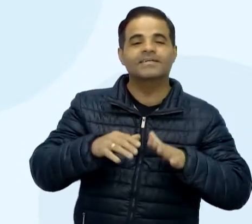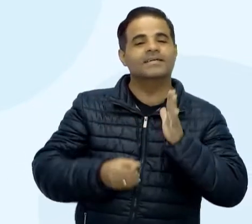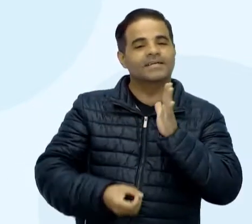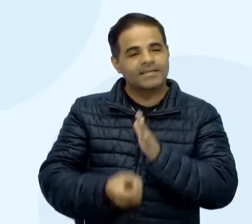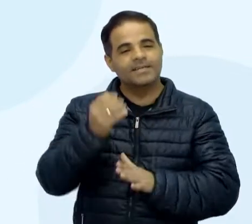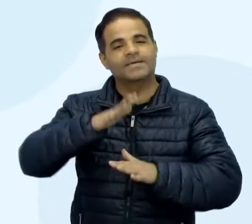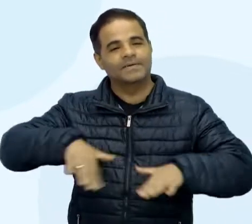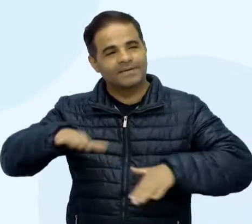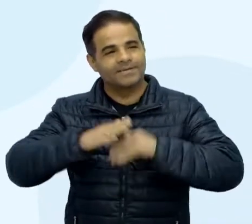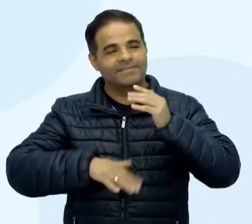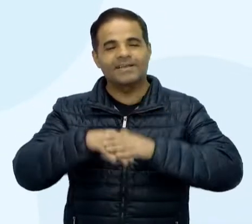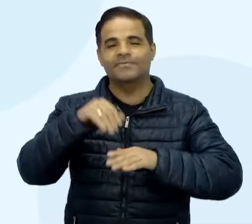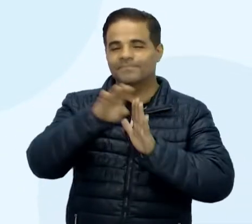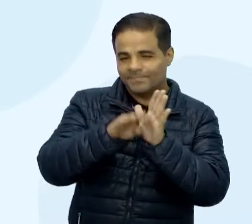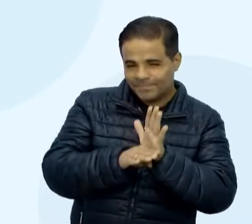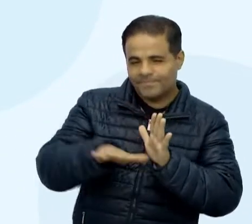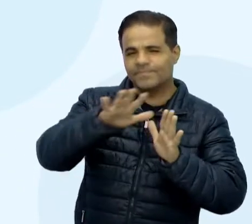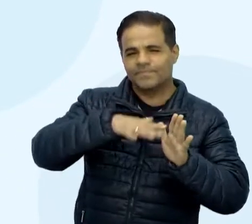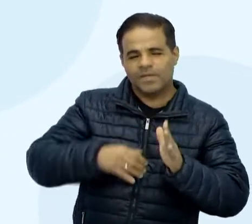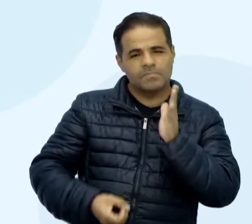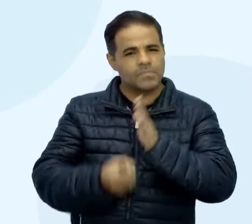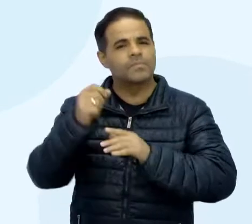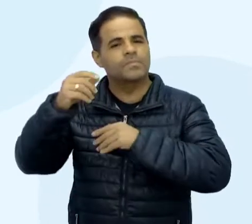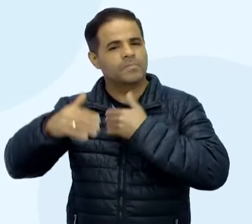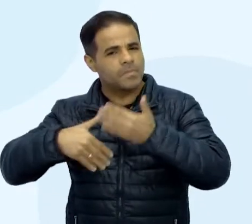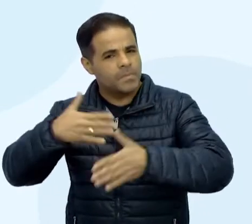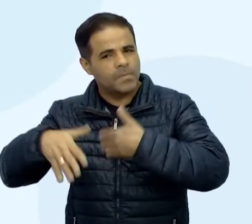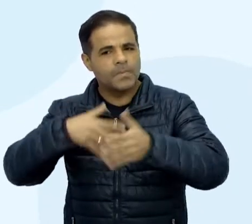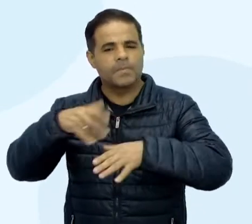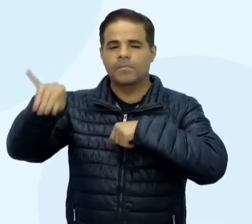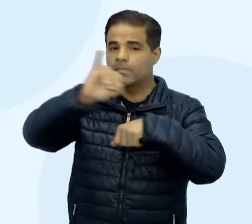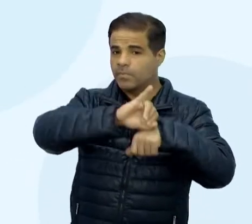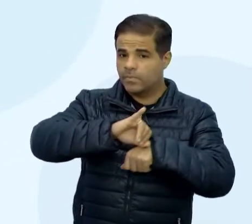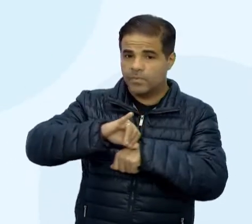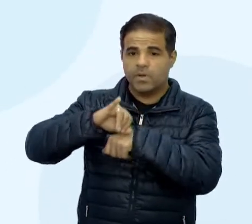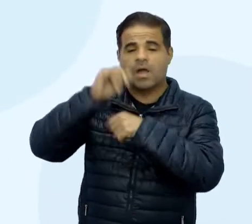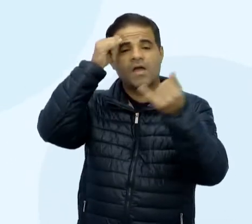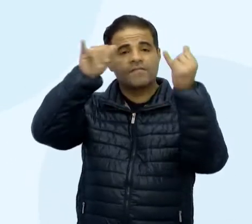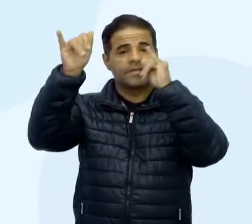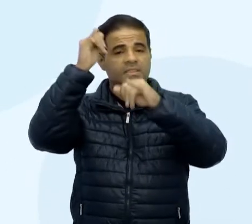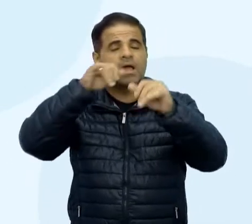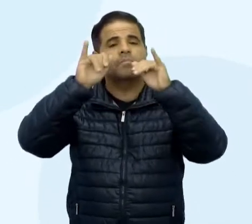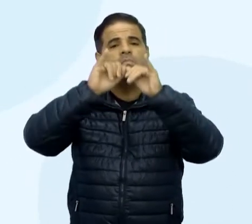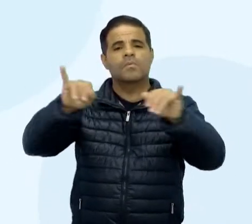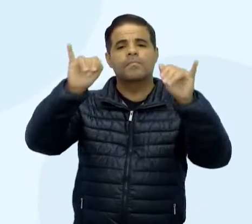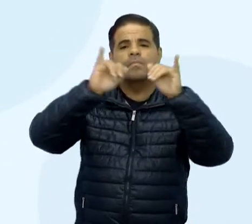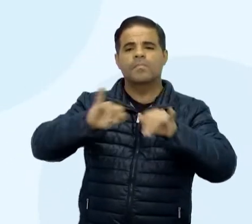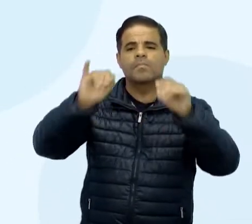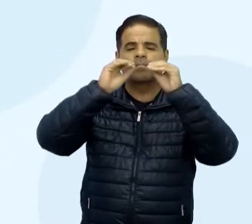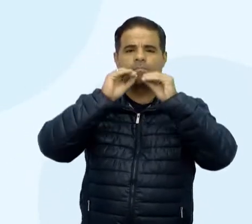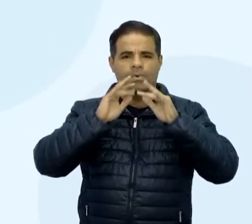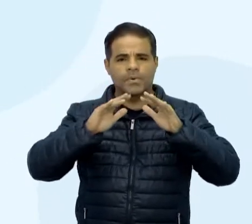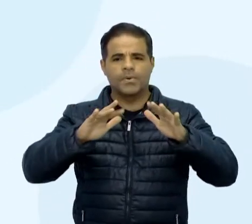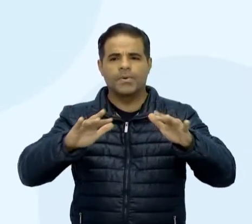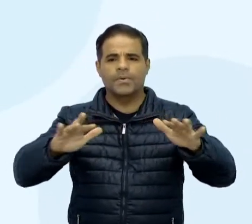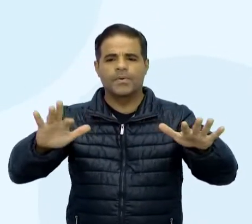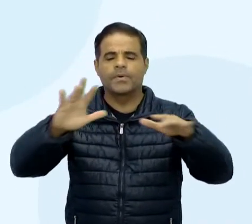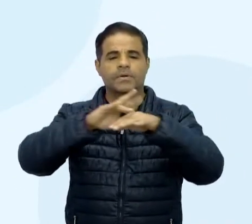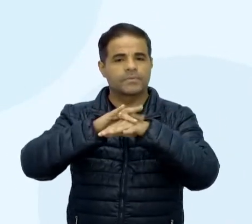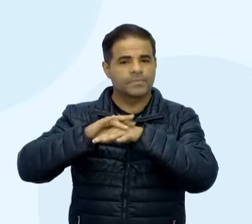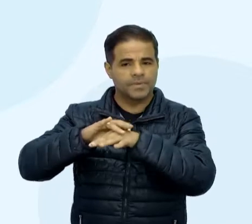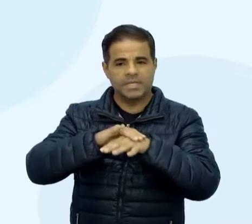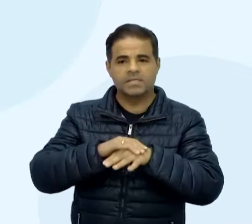medidas para aumentar avenidas, modernizar os grandes centros e evitar a propagação de doenças.